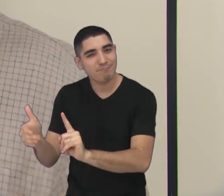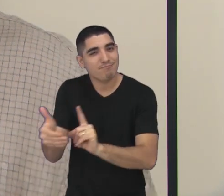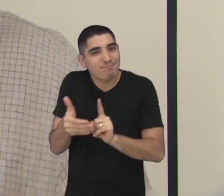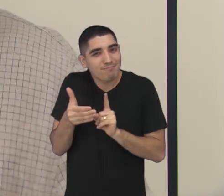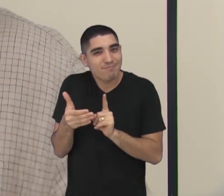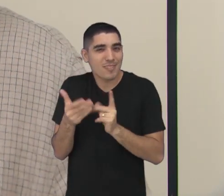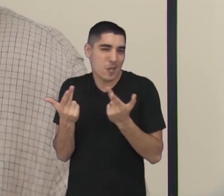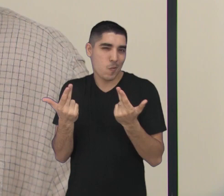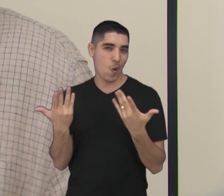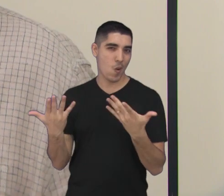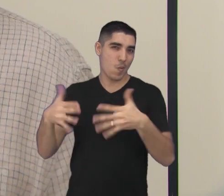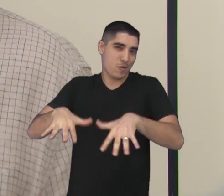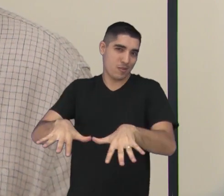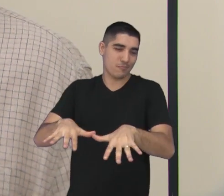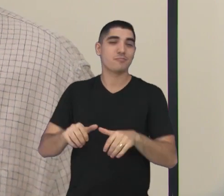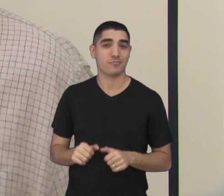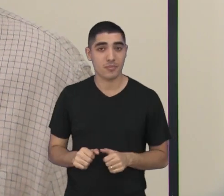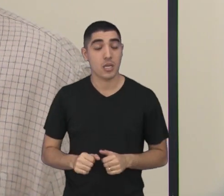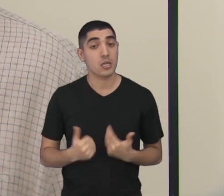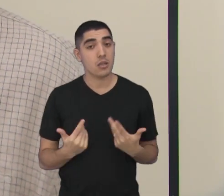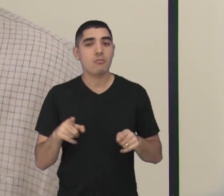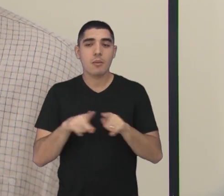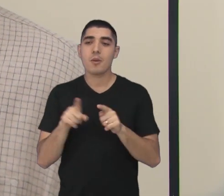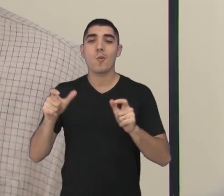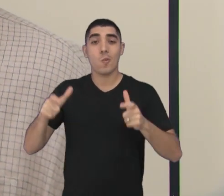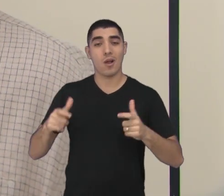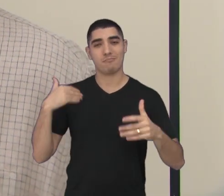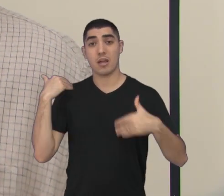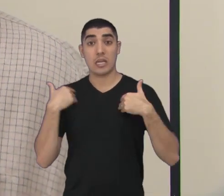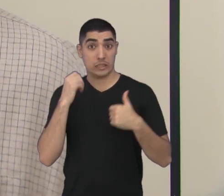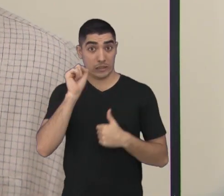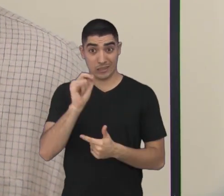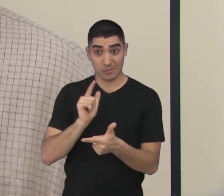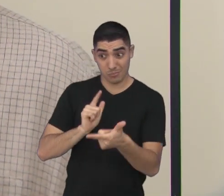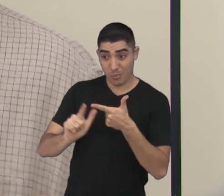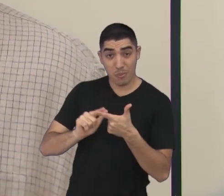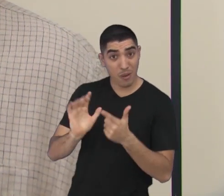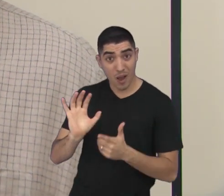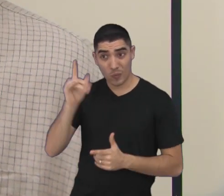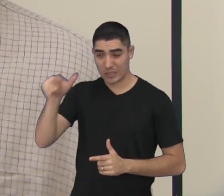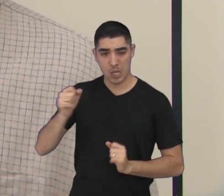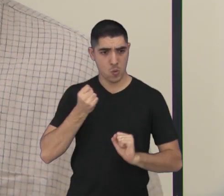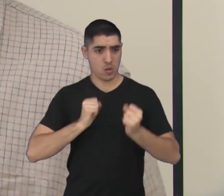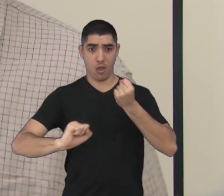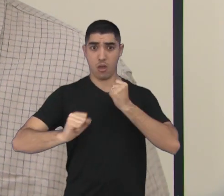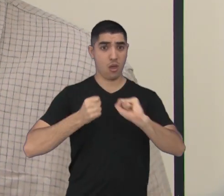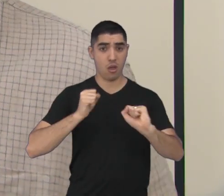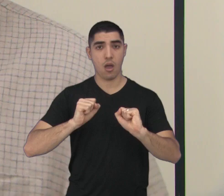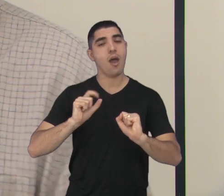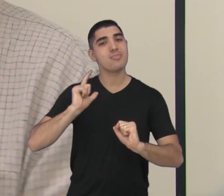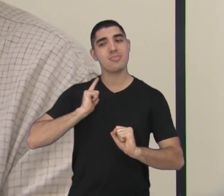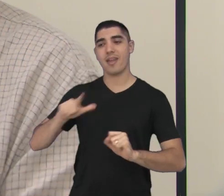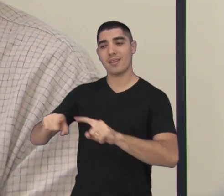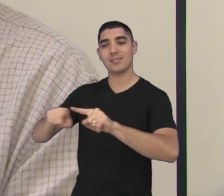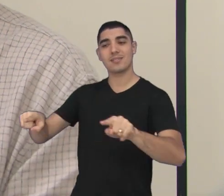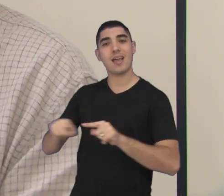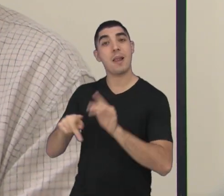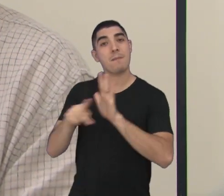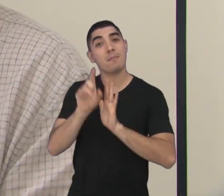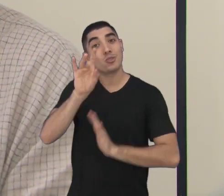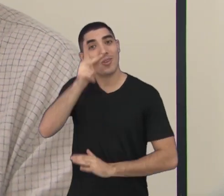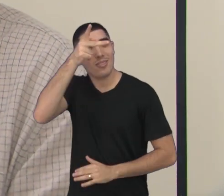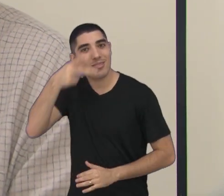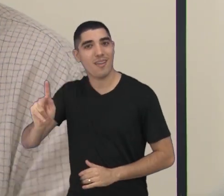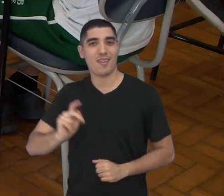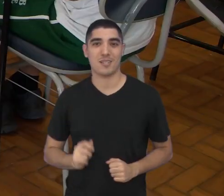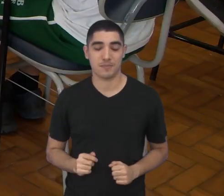você faz com que esse passeio fique mais harmonioso, né? Porque se acontecer alguma crise com o autista, ele tem esse espaço destinado